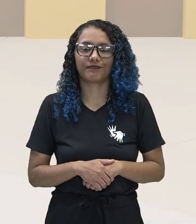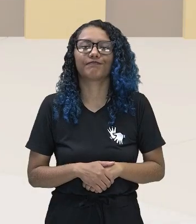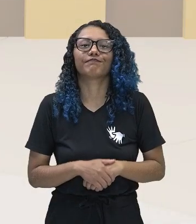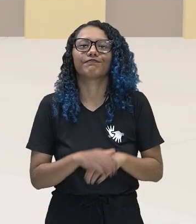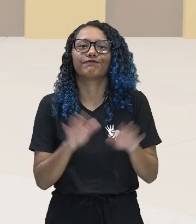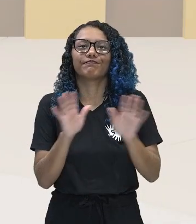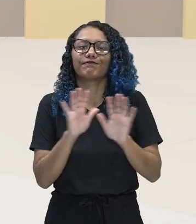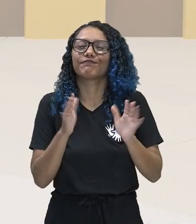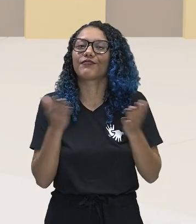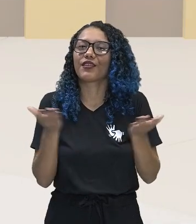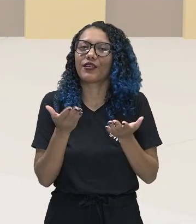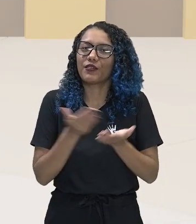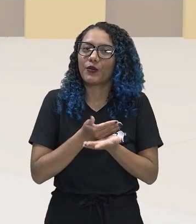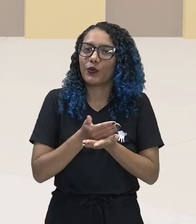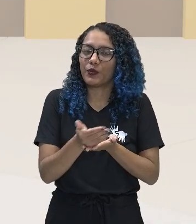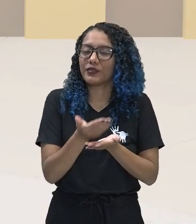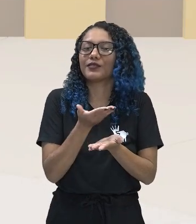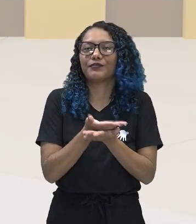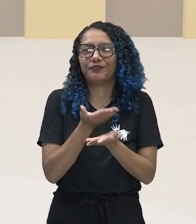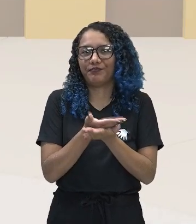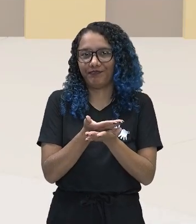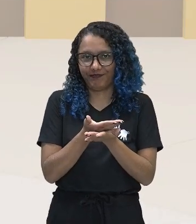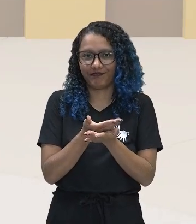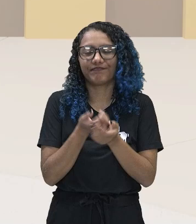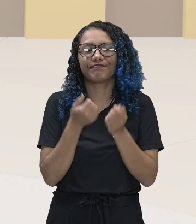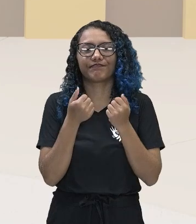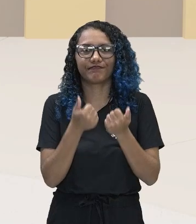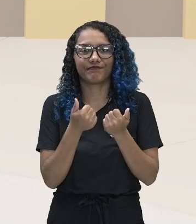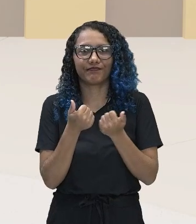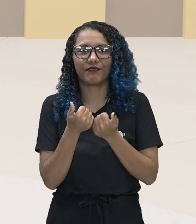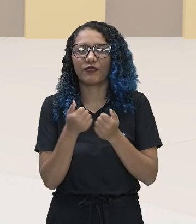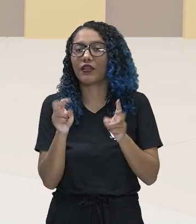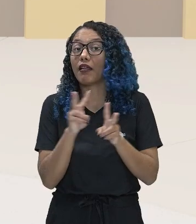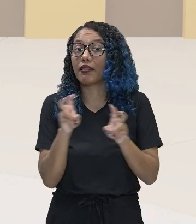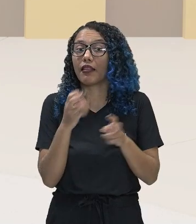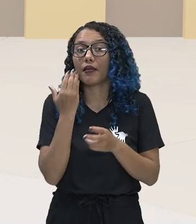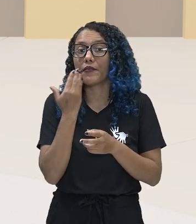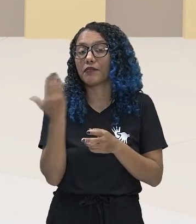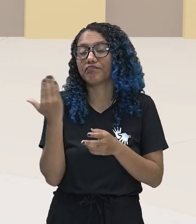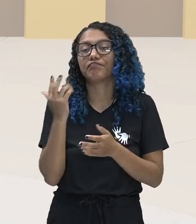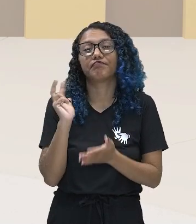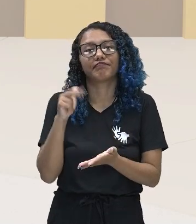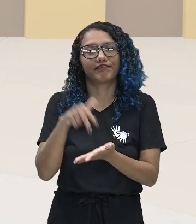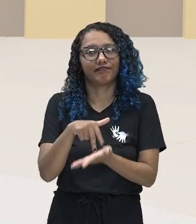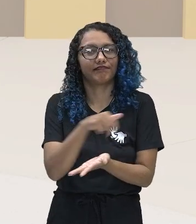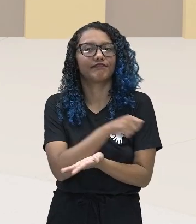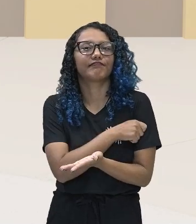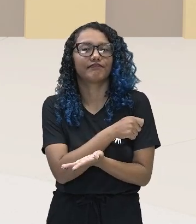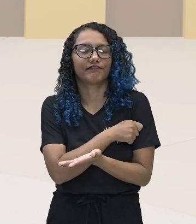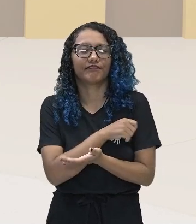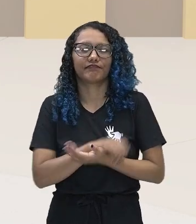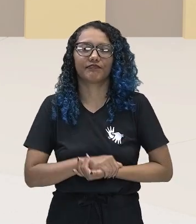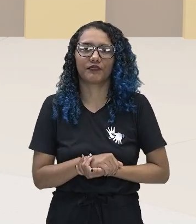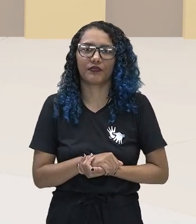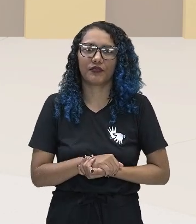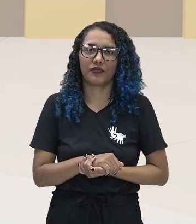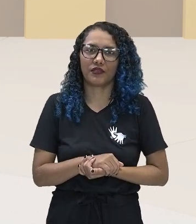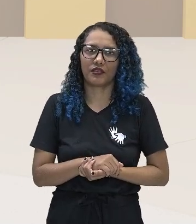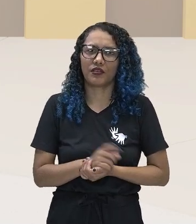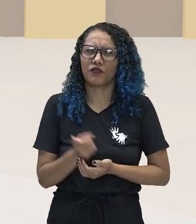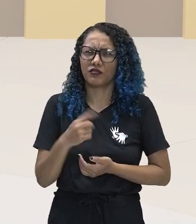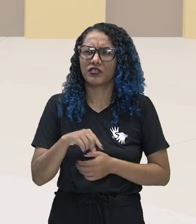Olá! Iniciando a aula falando do protagonismo estudantil. Quem nunca viu aí